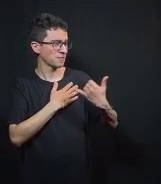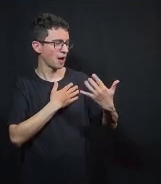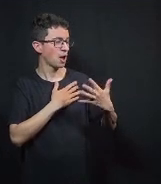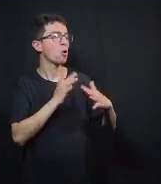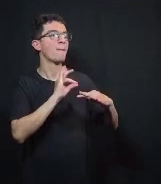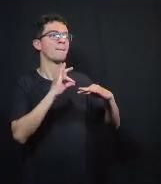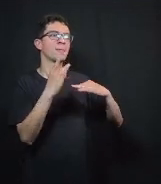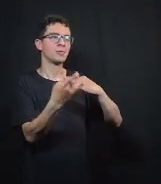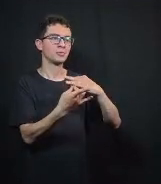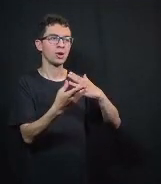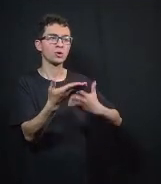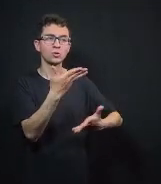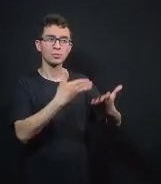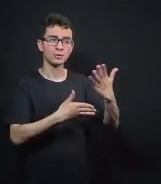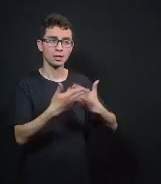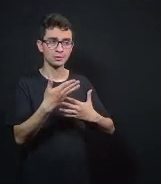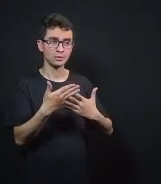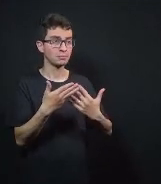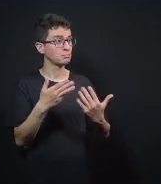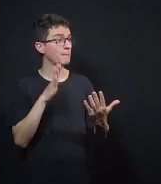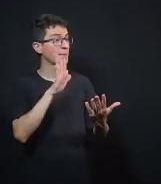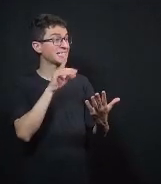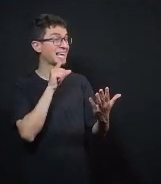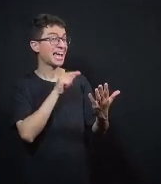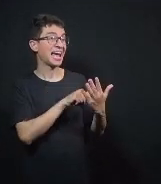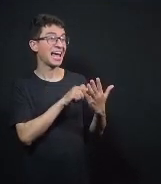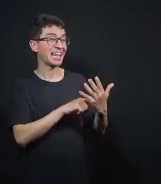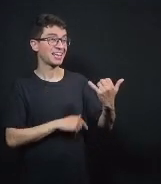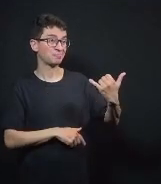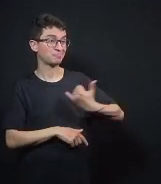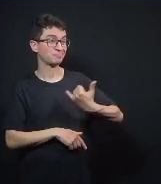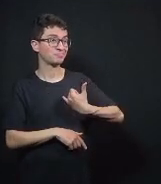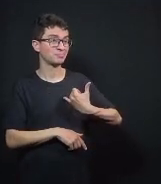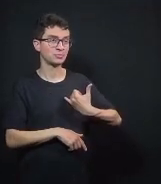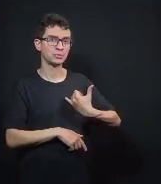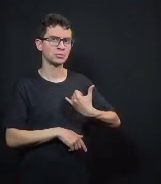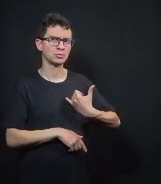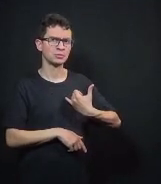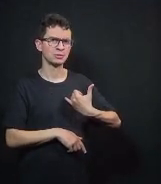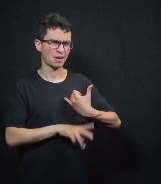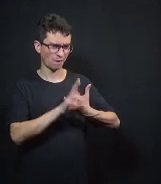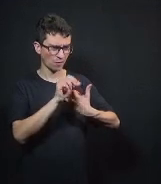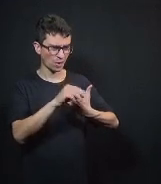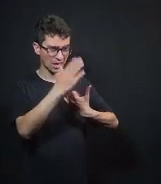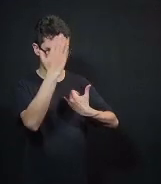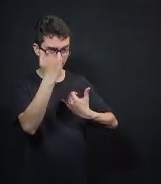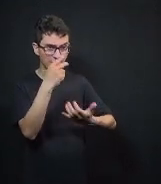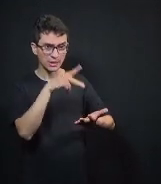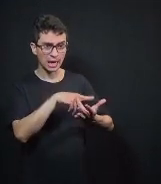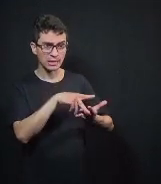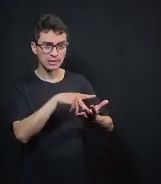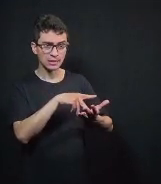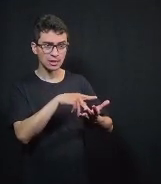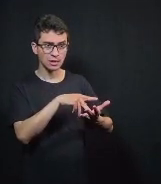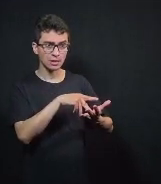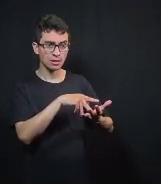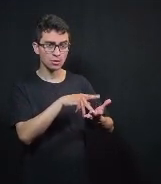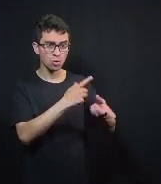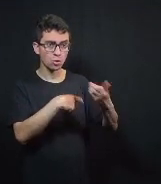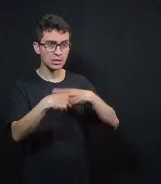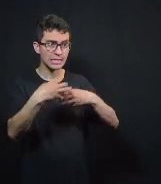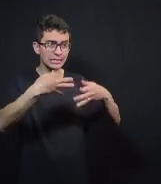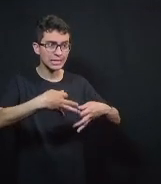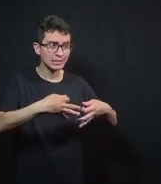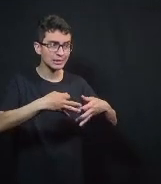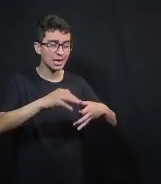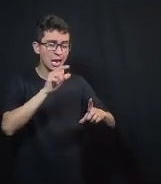né, compartilha, que ela não sabe que aquilo ali, na verdade, não vem de uma fonte crível, né? Ela acha